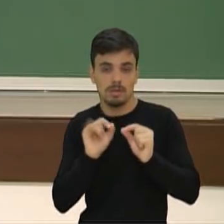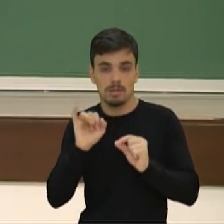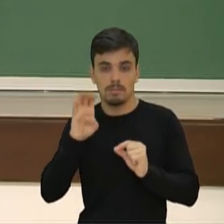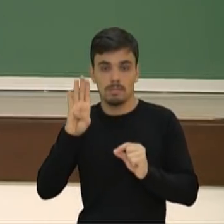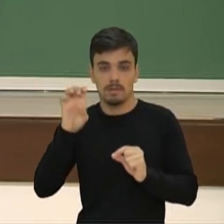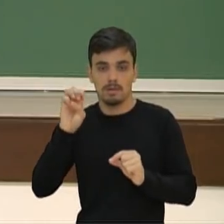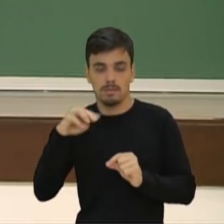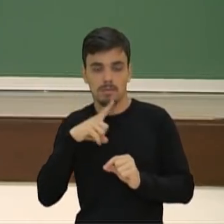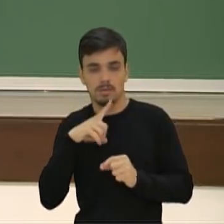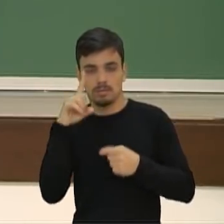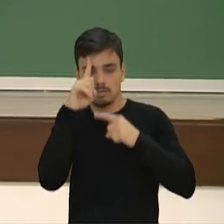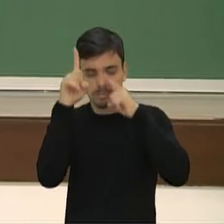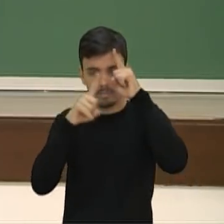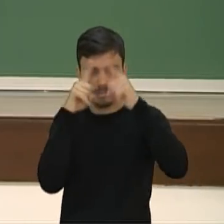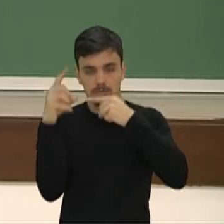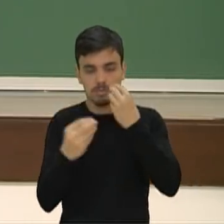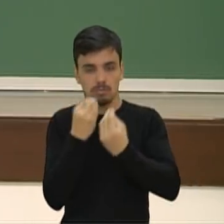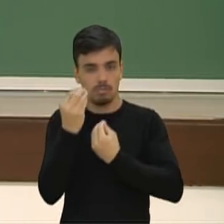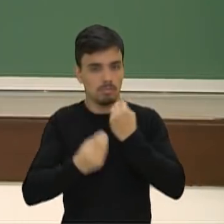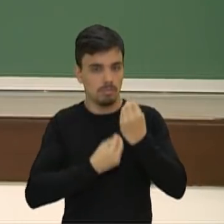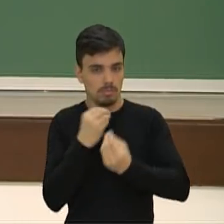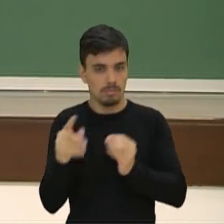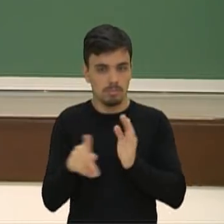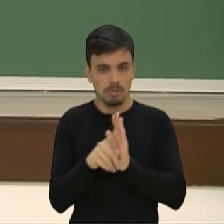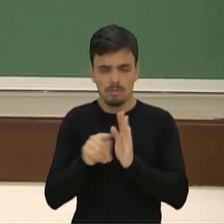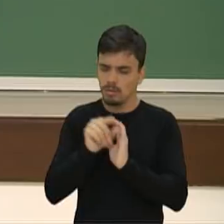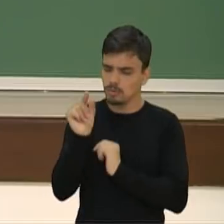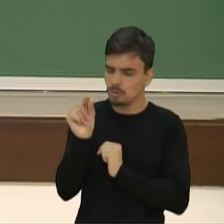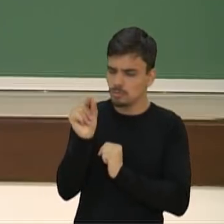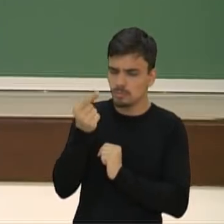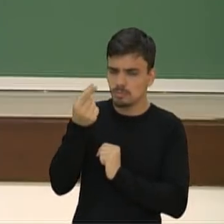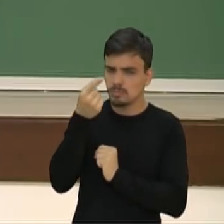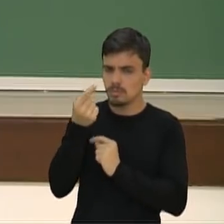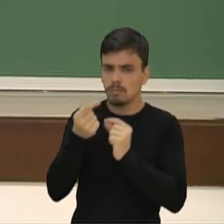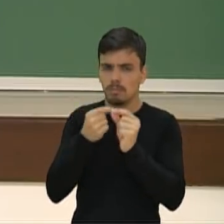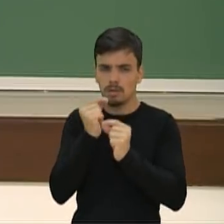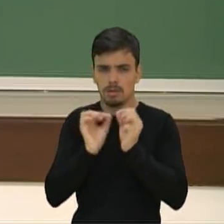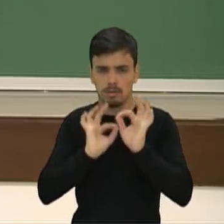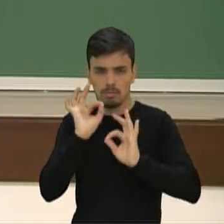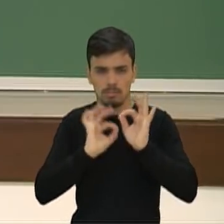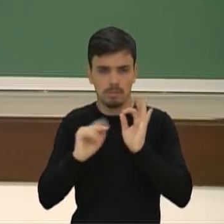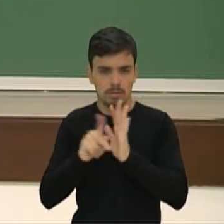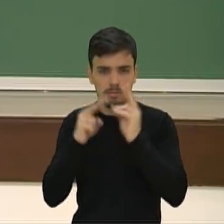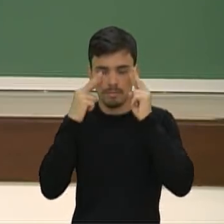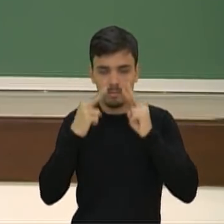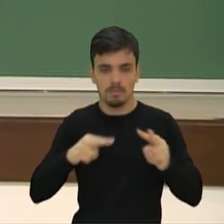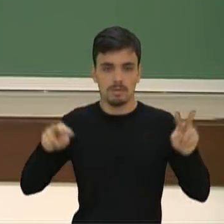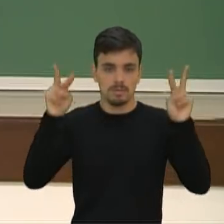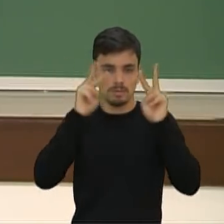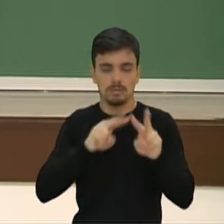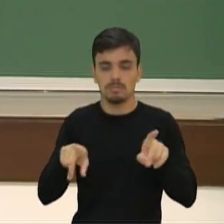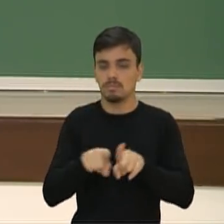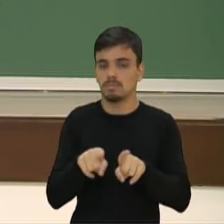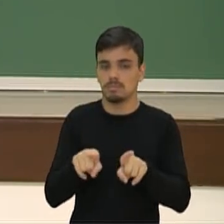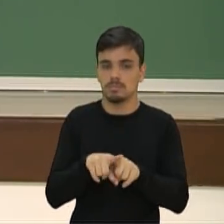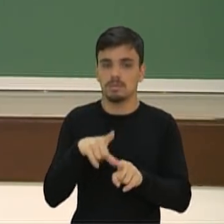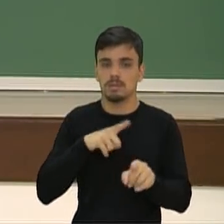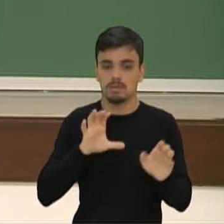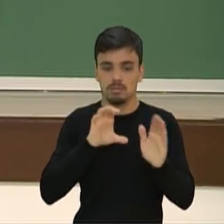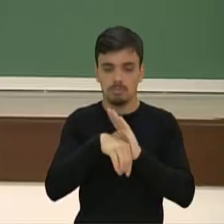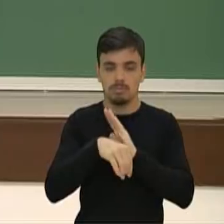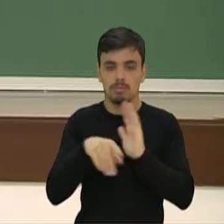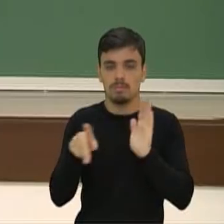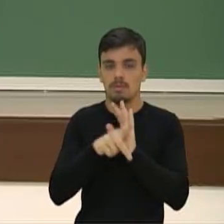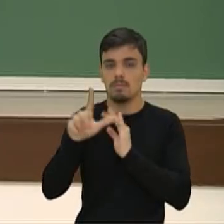ideia de situações que trabalhava-se com microchips para eventuais correções da visão. Aí surge o conceito do